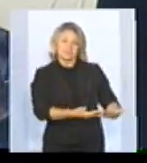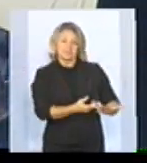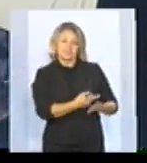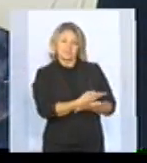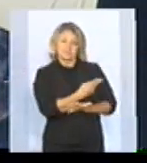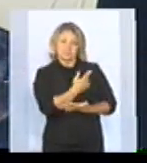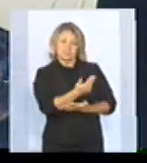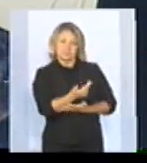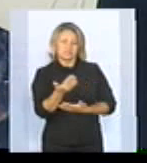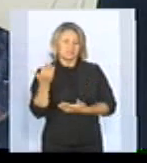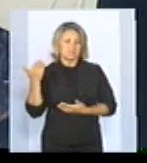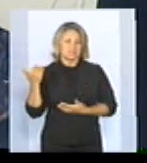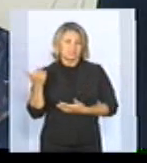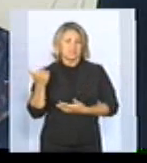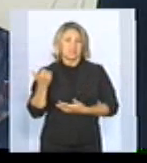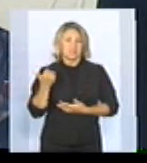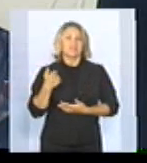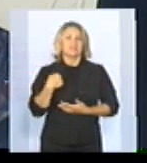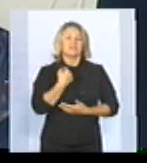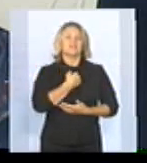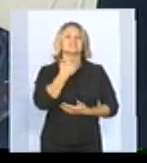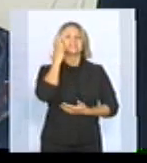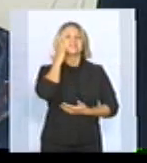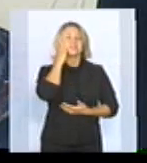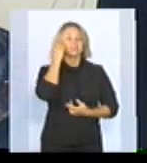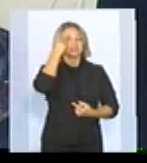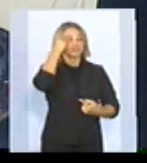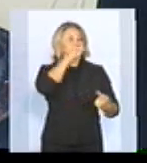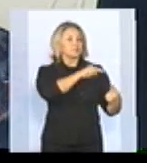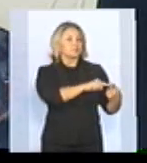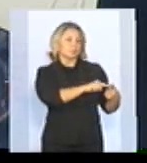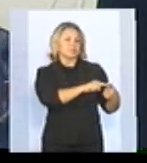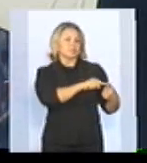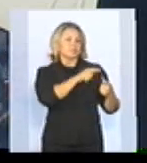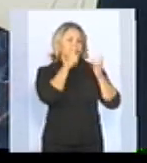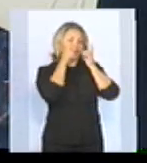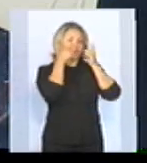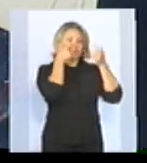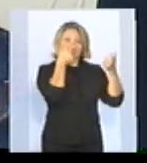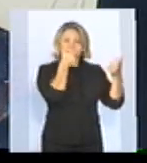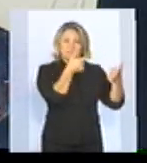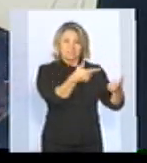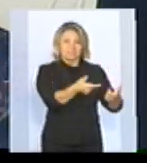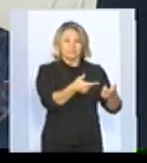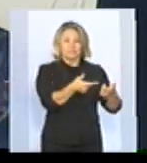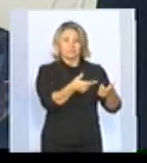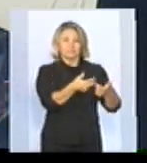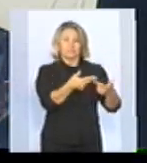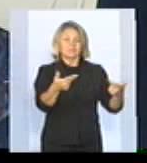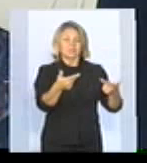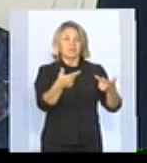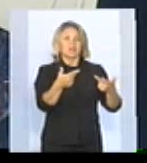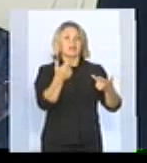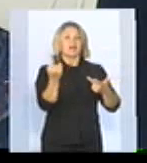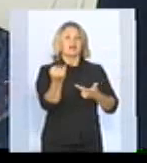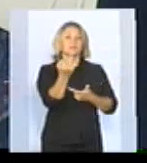acesso condicionado, cumpre darmos aqui a atenção devida à concentração na atividade de